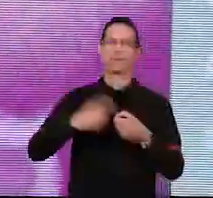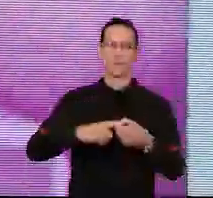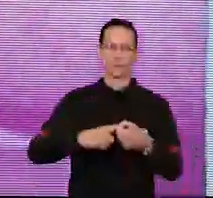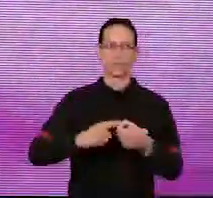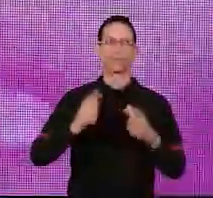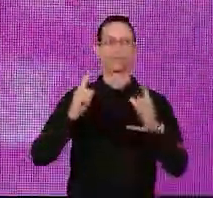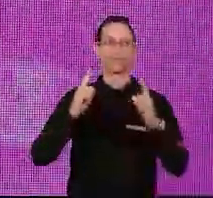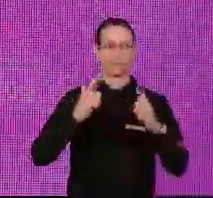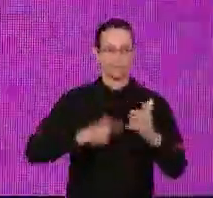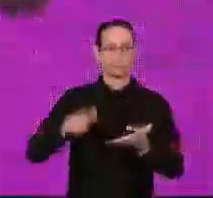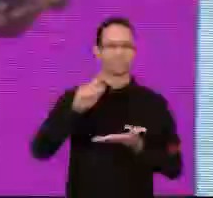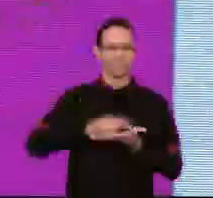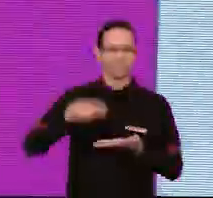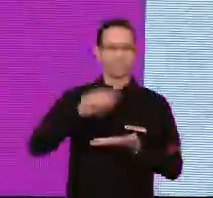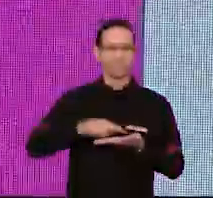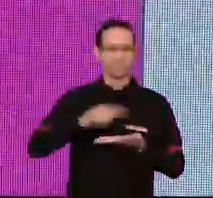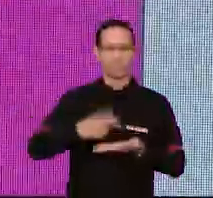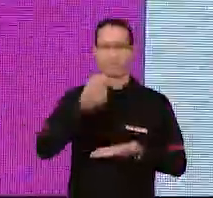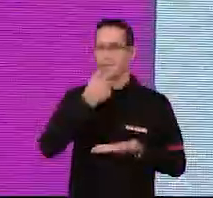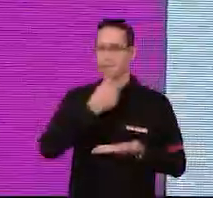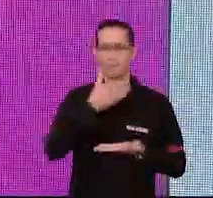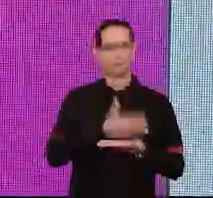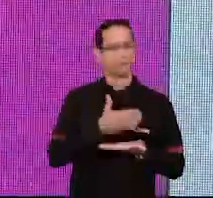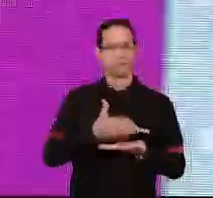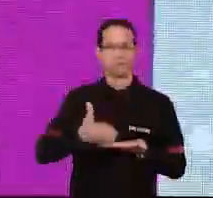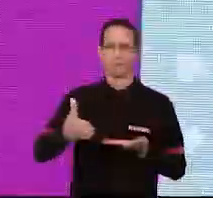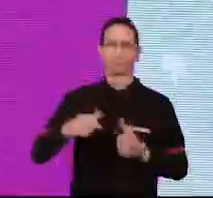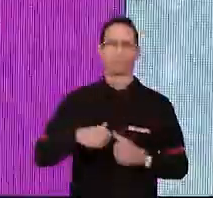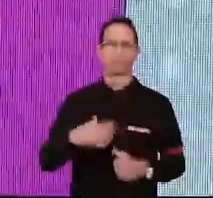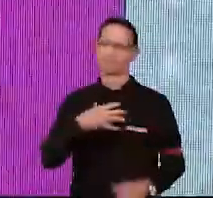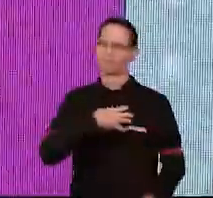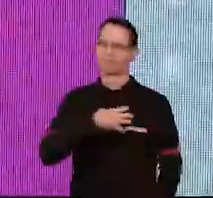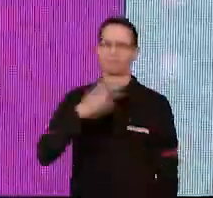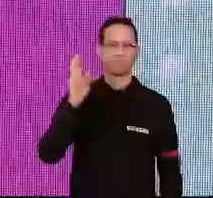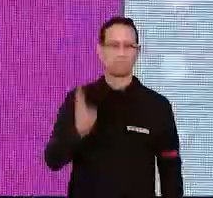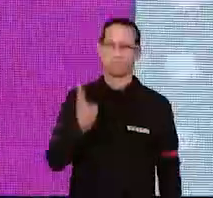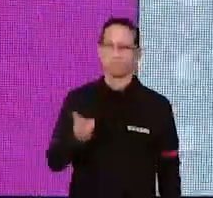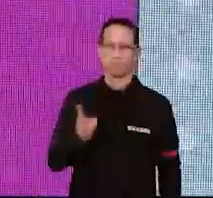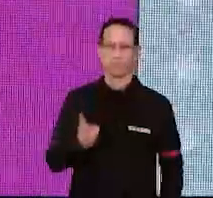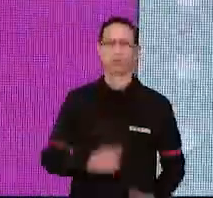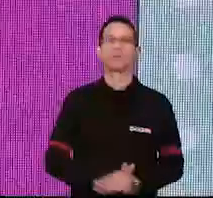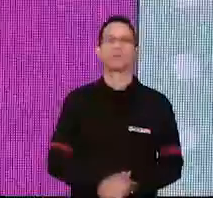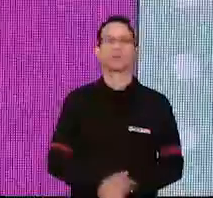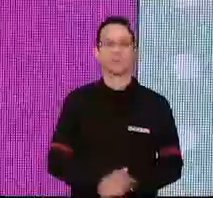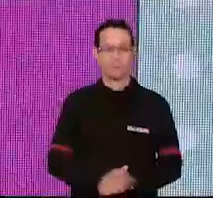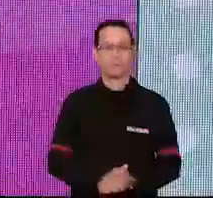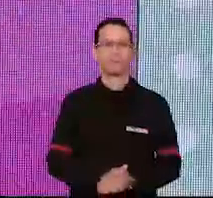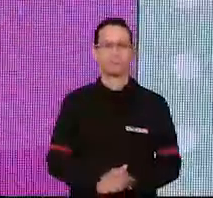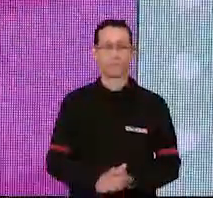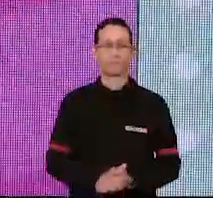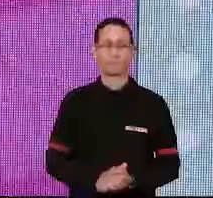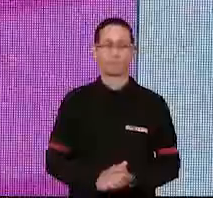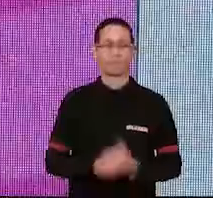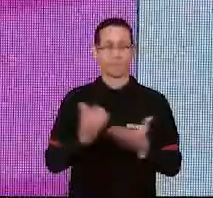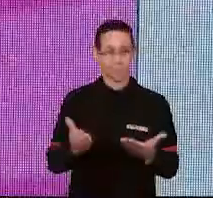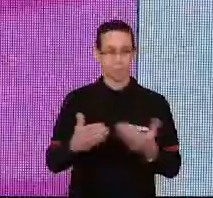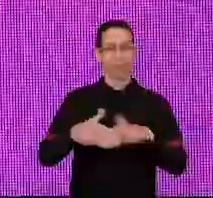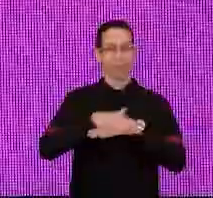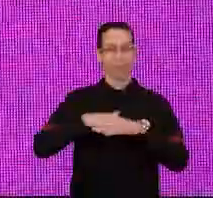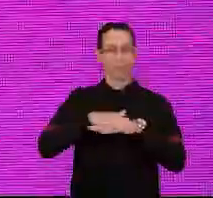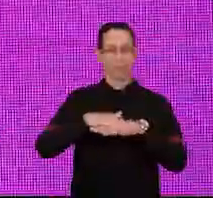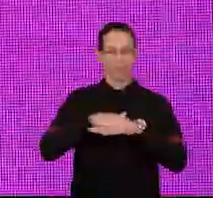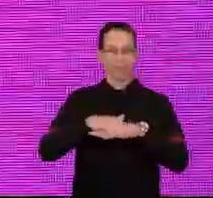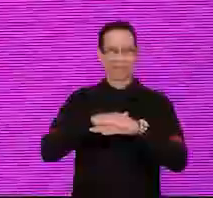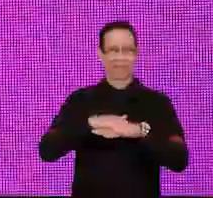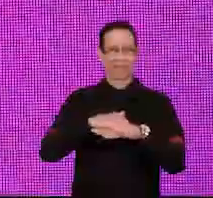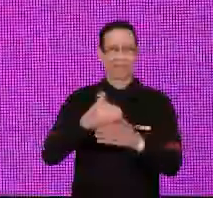a orelha e medicando constantemente. Mas é um quadro crônico, bem crônico. E naquela conversa que a gente tem,